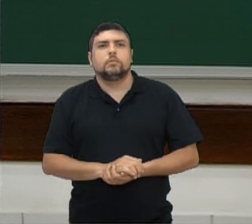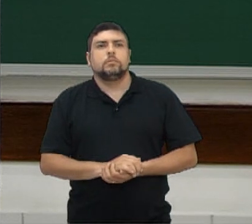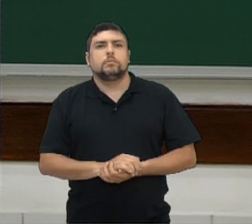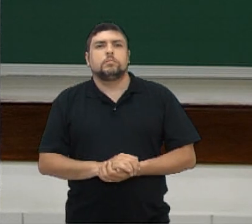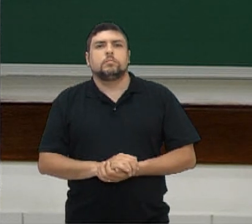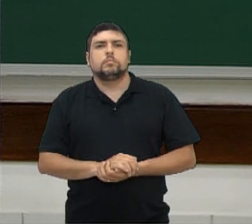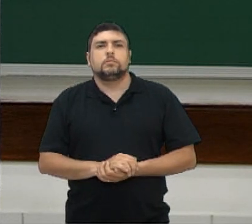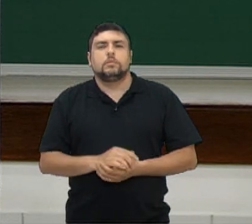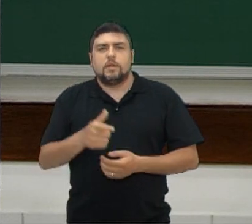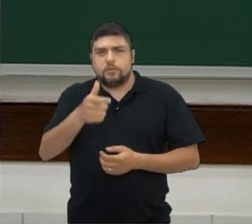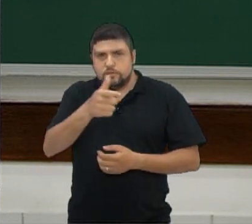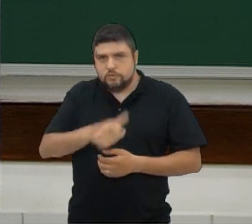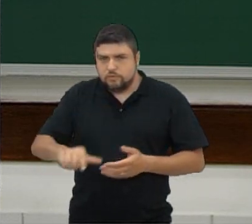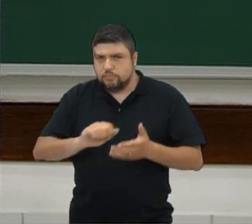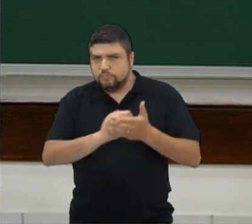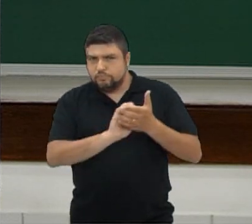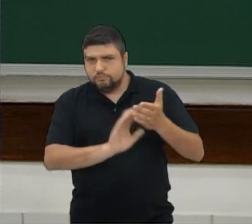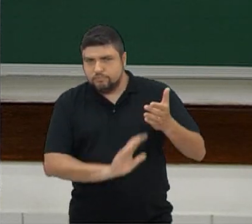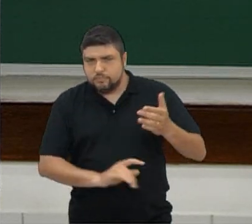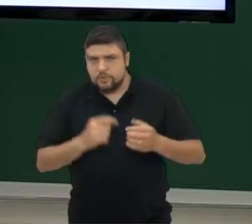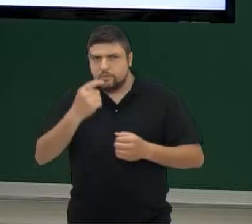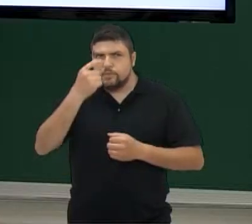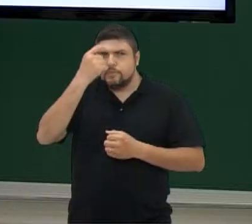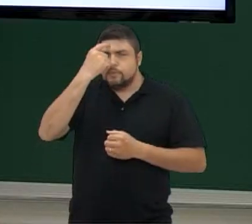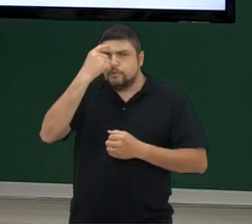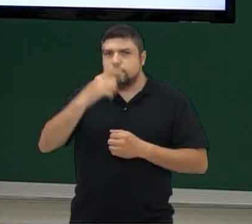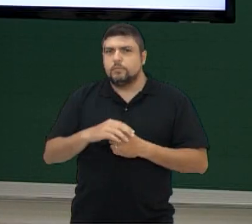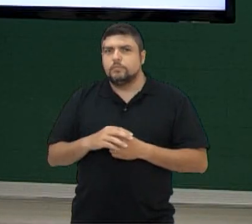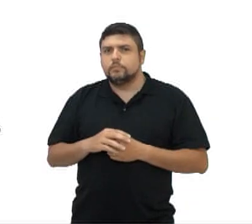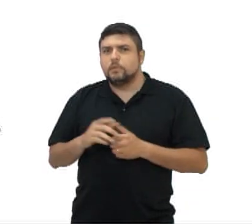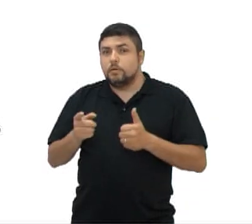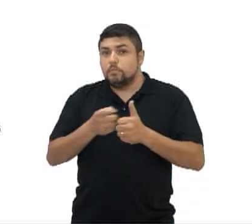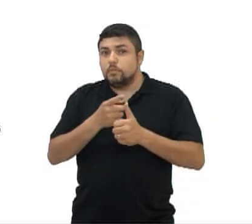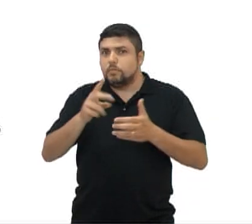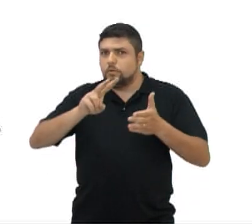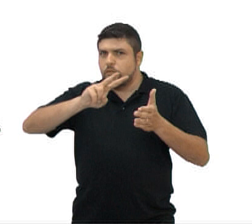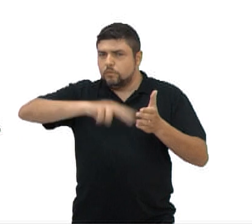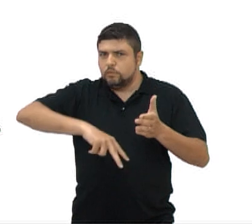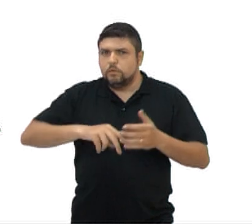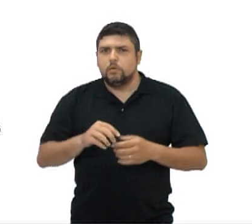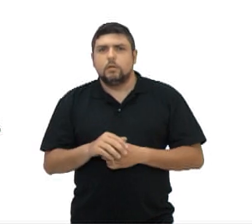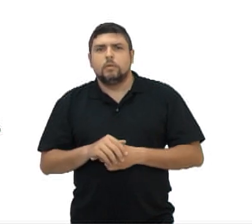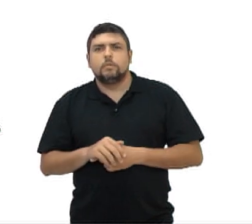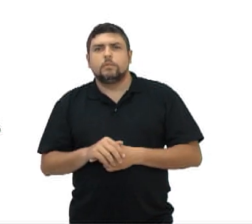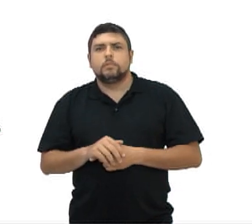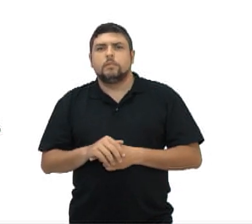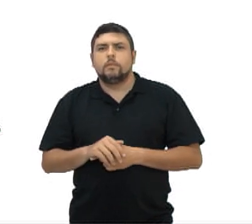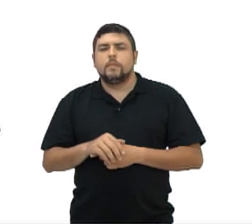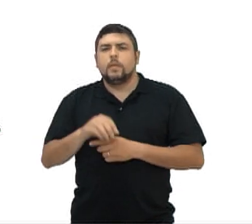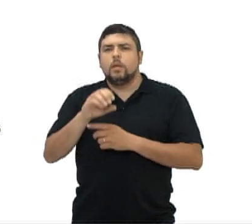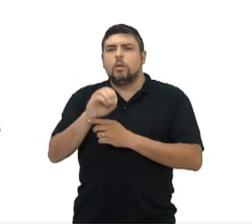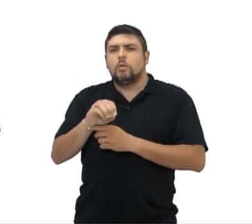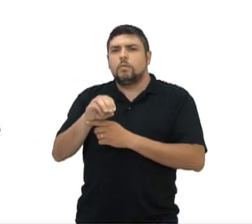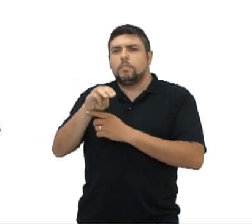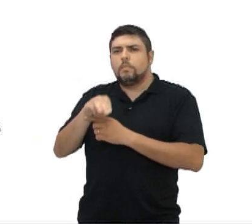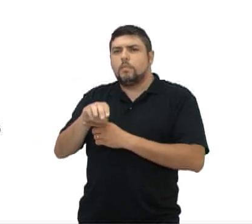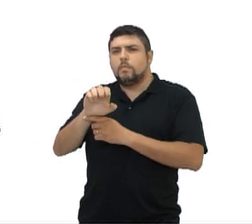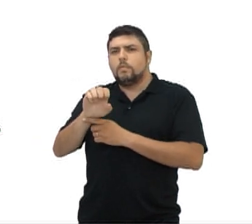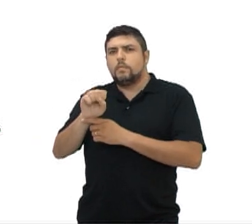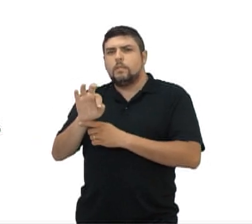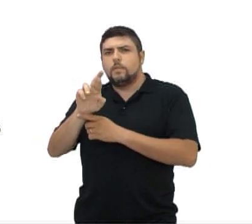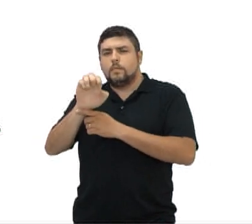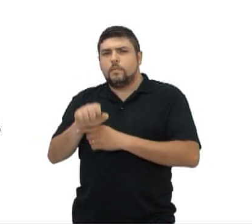modelo aqui de exercício para a gente pensar. Então, vamos ler aqui esse fragmento. Maurício de Souza, o mestre. Maurício de Souza